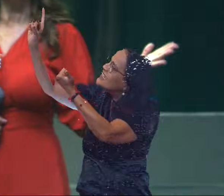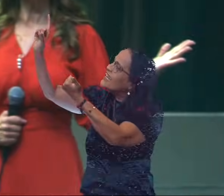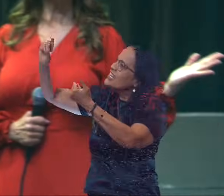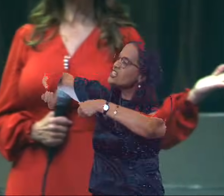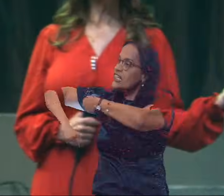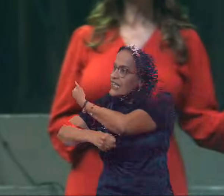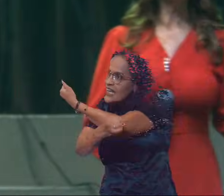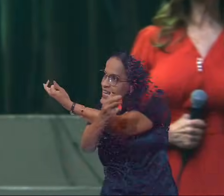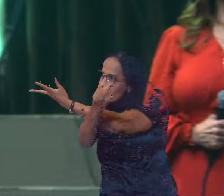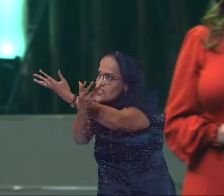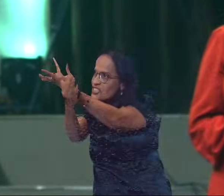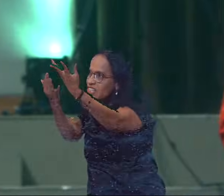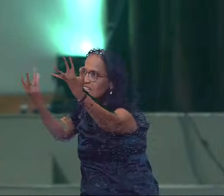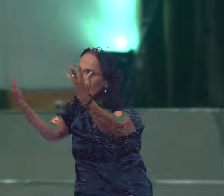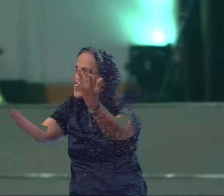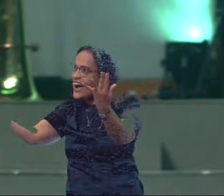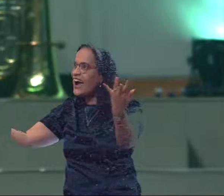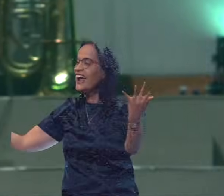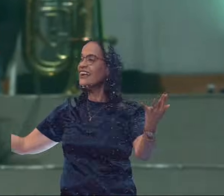enche